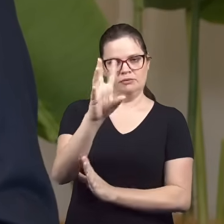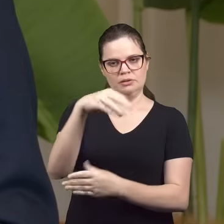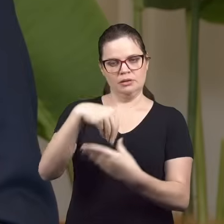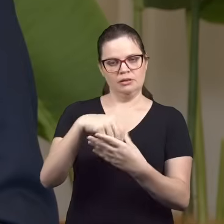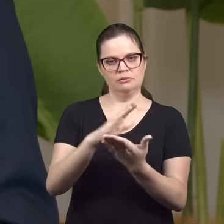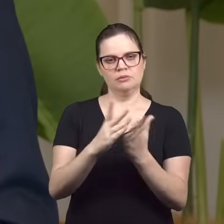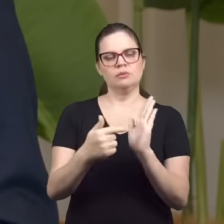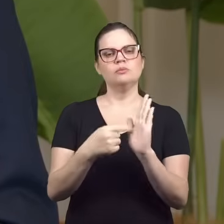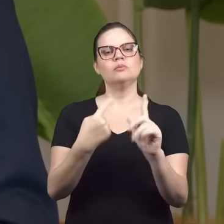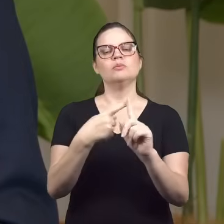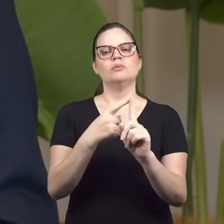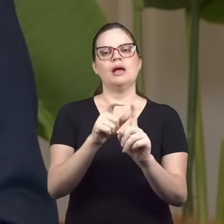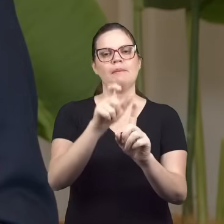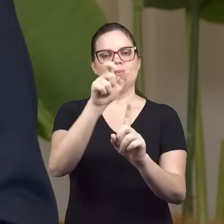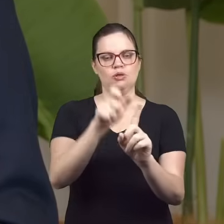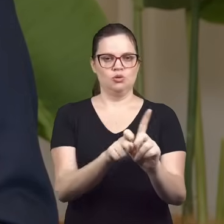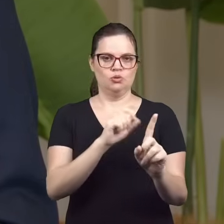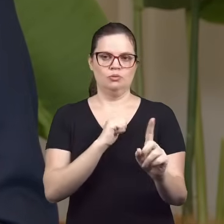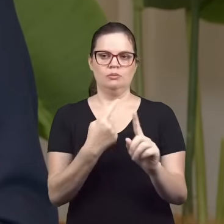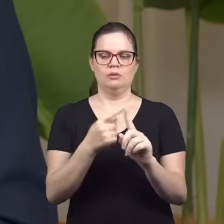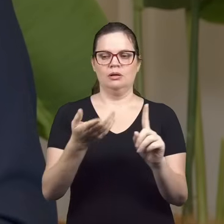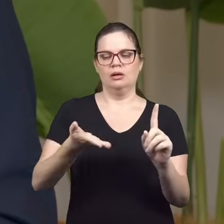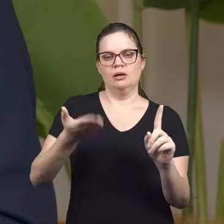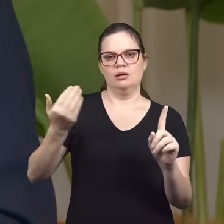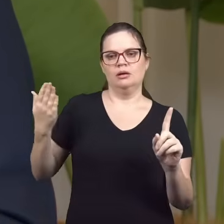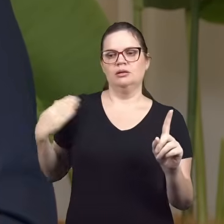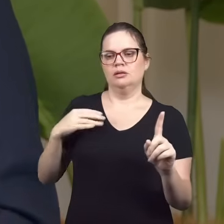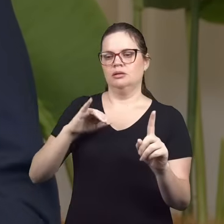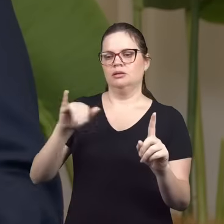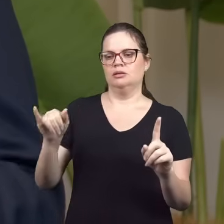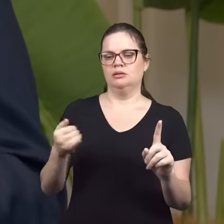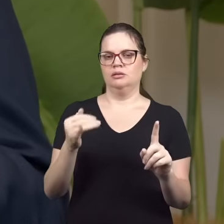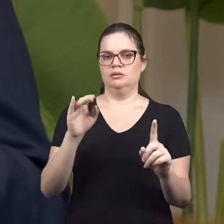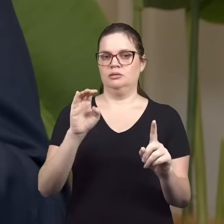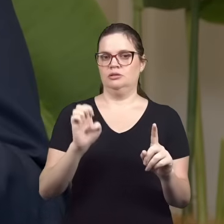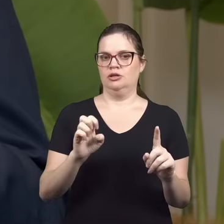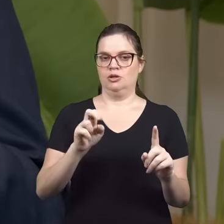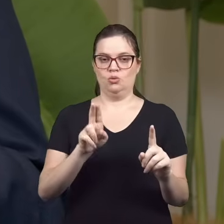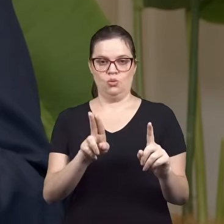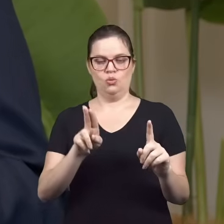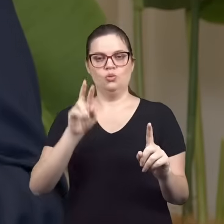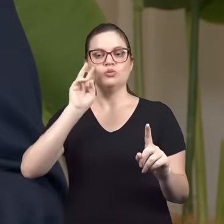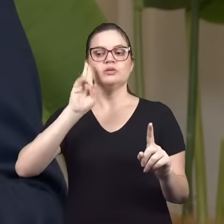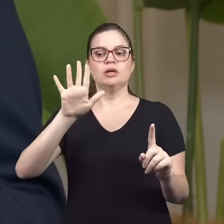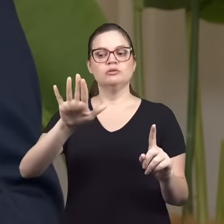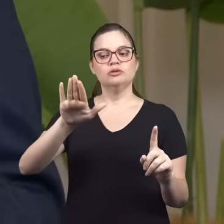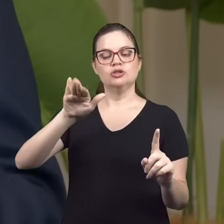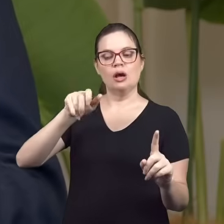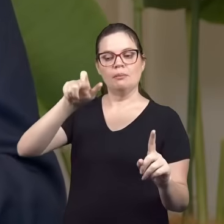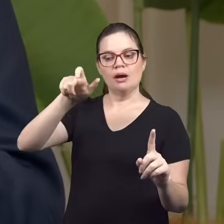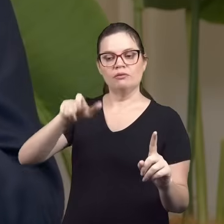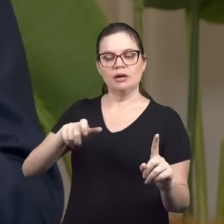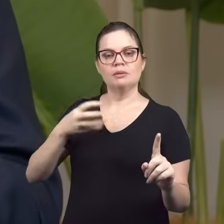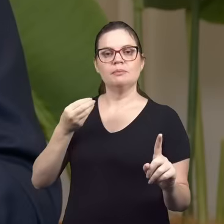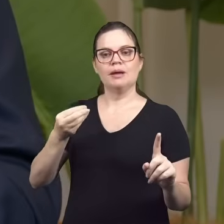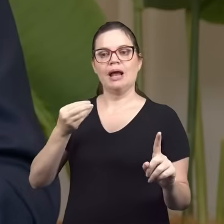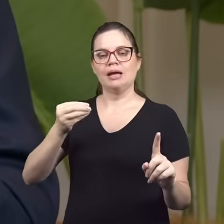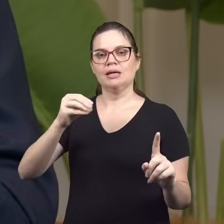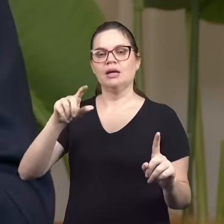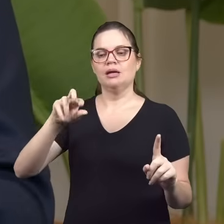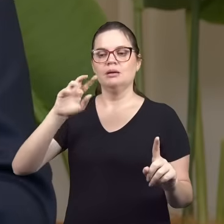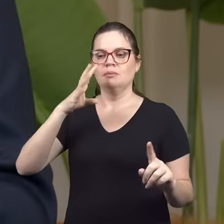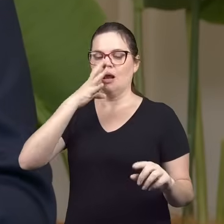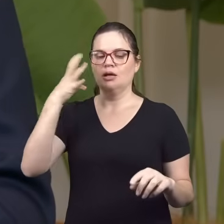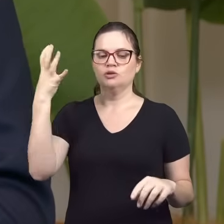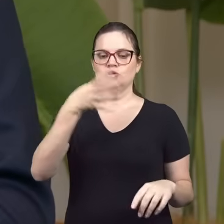por revelação da parte do Senhor, e ele é levantado para executar juízo contra a casa de Acabe,